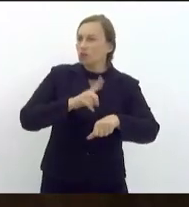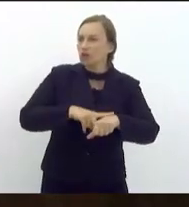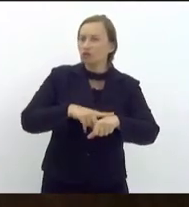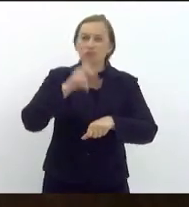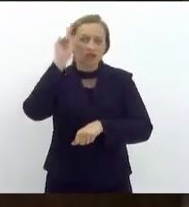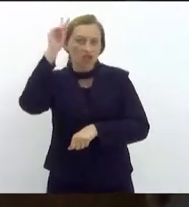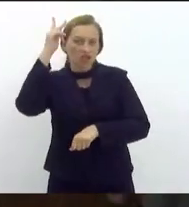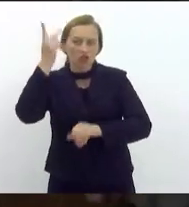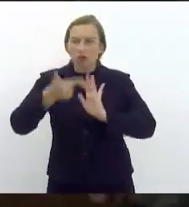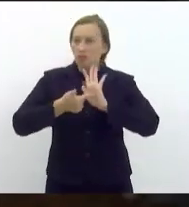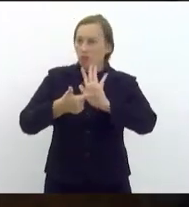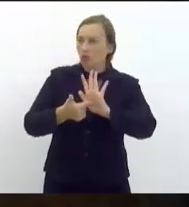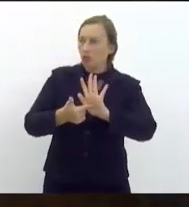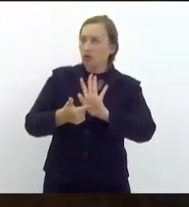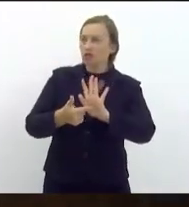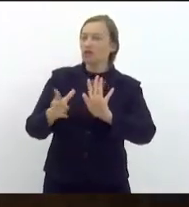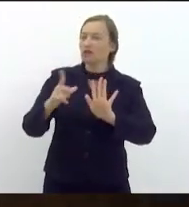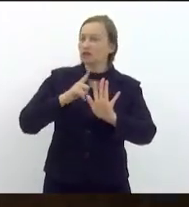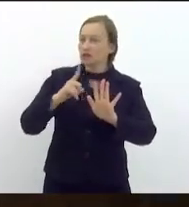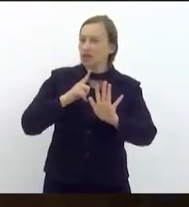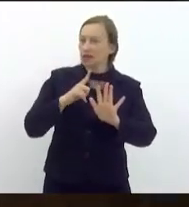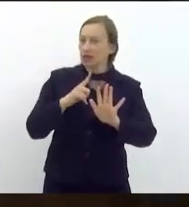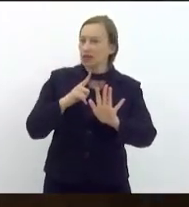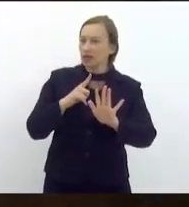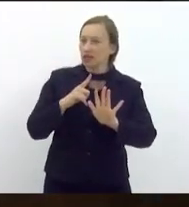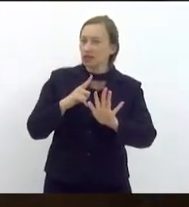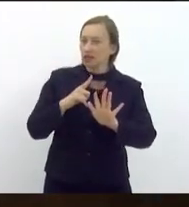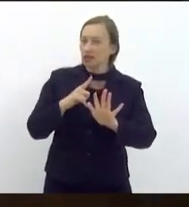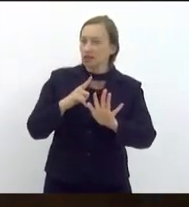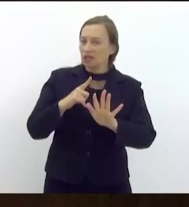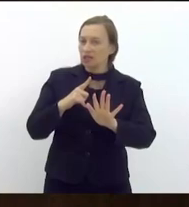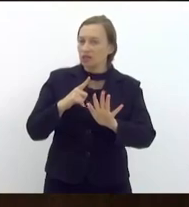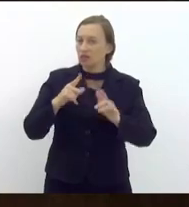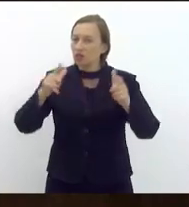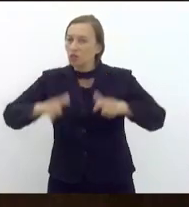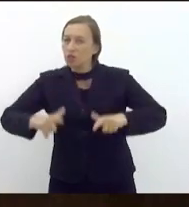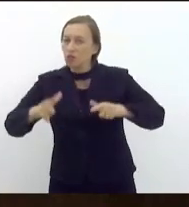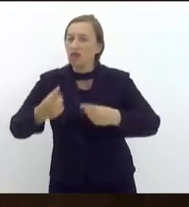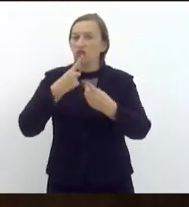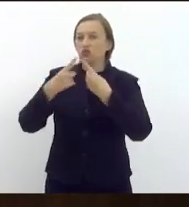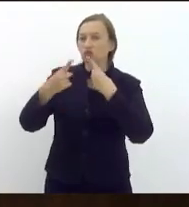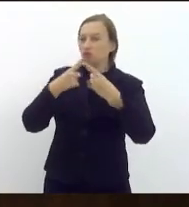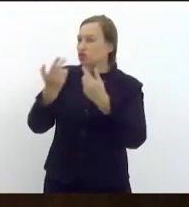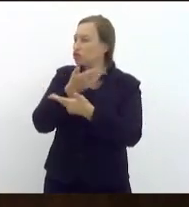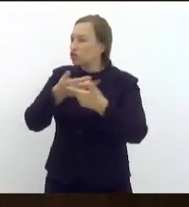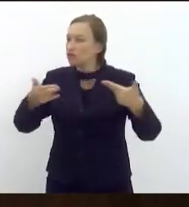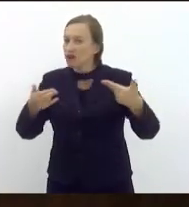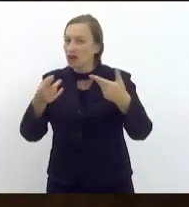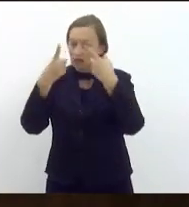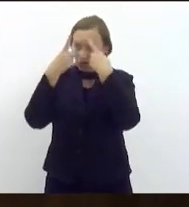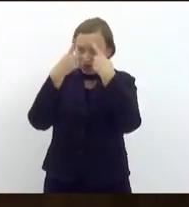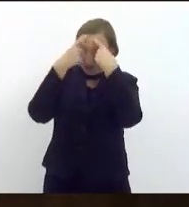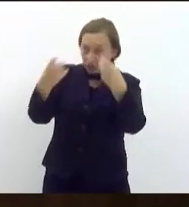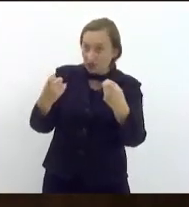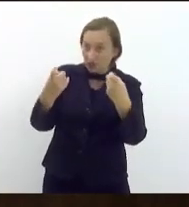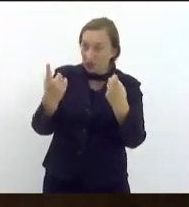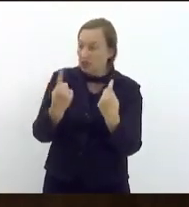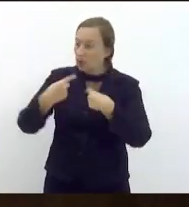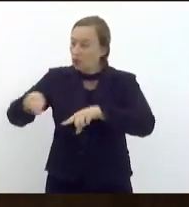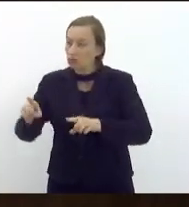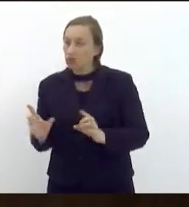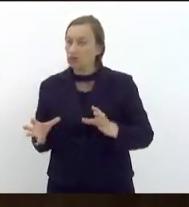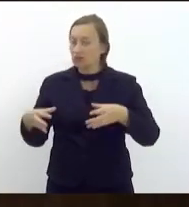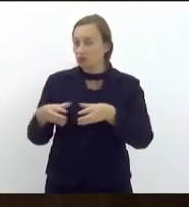atualmente tem ganhado espaço e debates devido a uma série de ataques contra essas comunidades